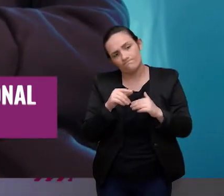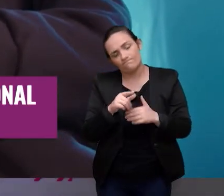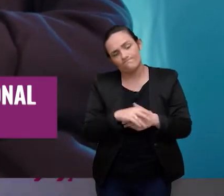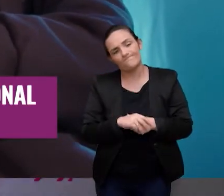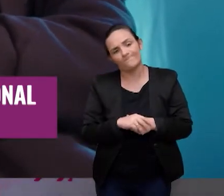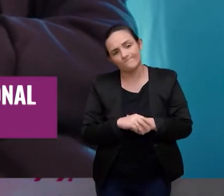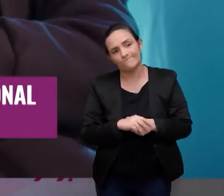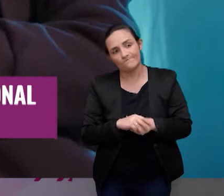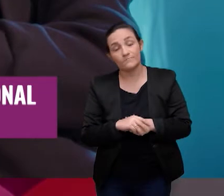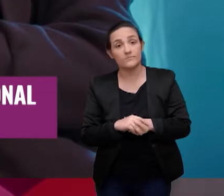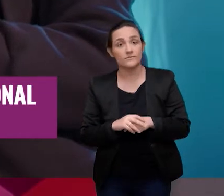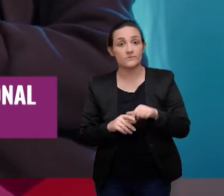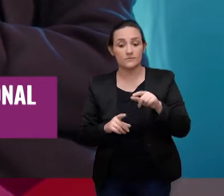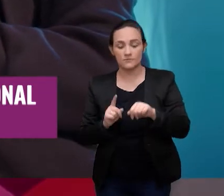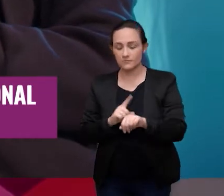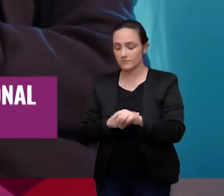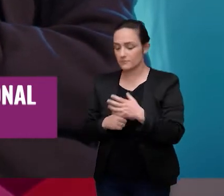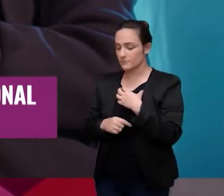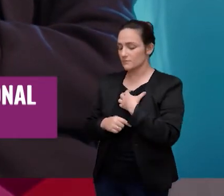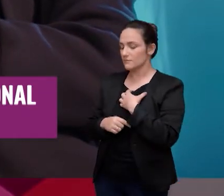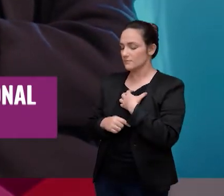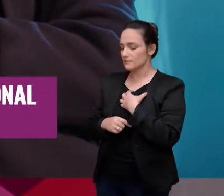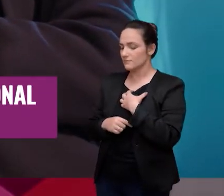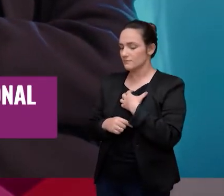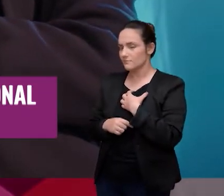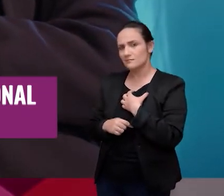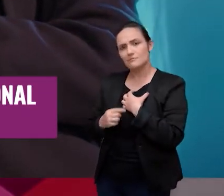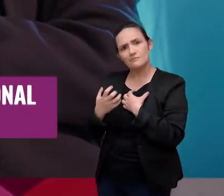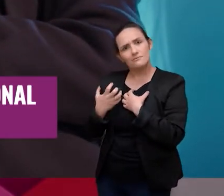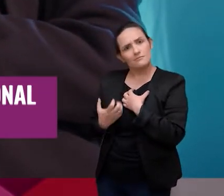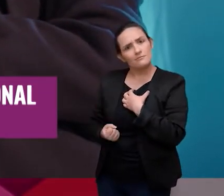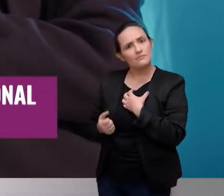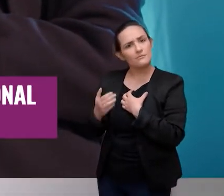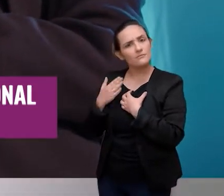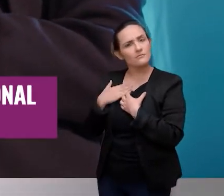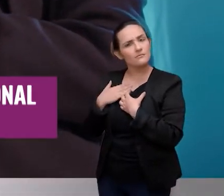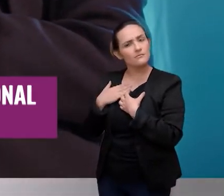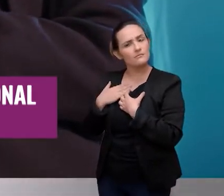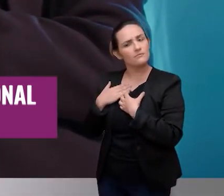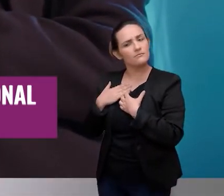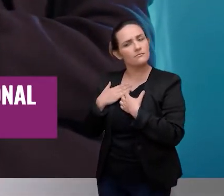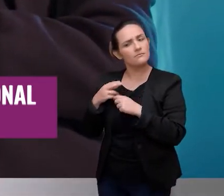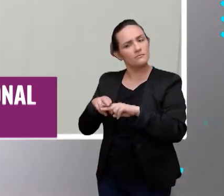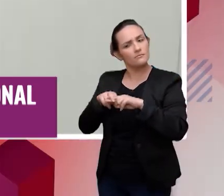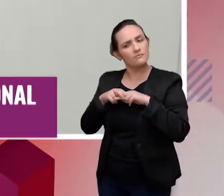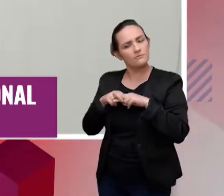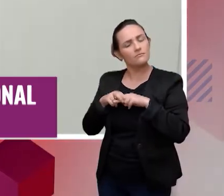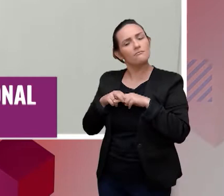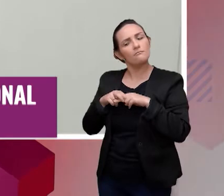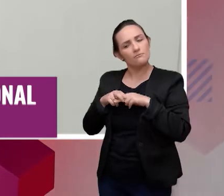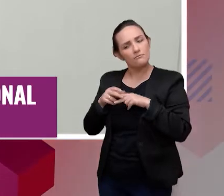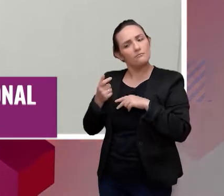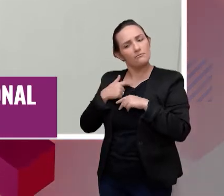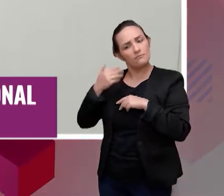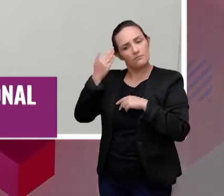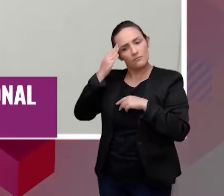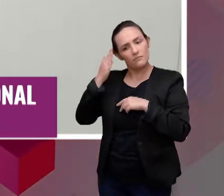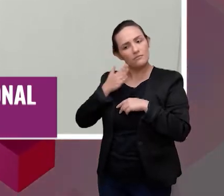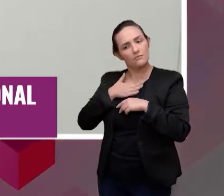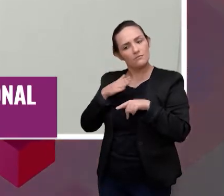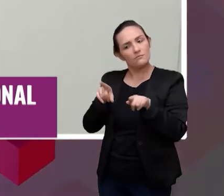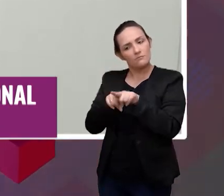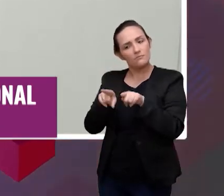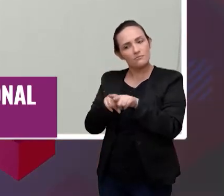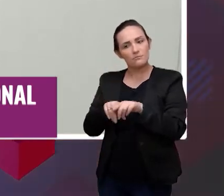se compreender e se aceitar. O terceiro ponto é o amor, né? Esse é o elemento